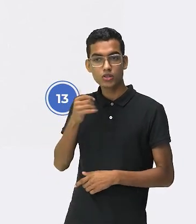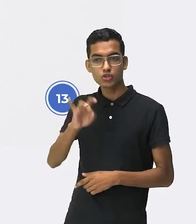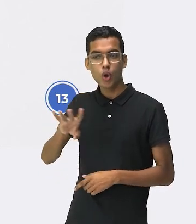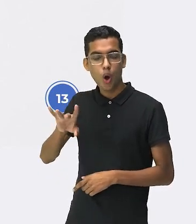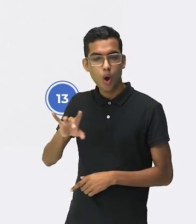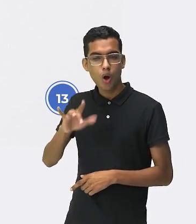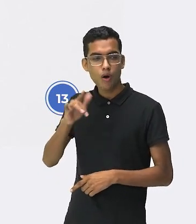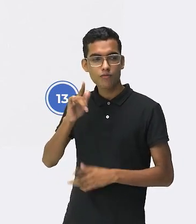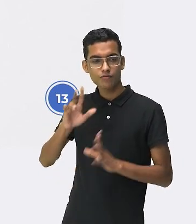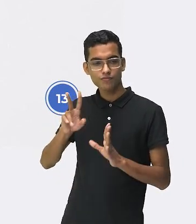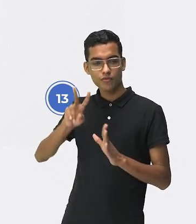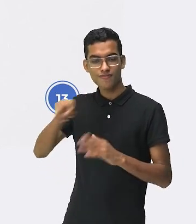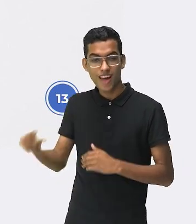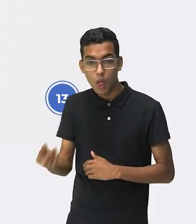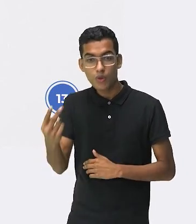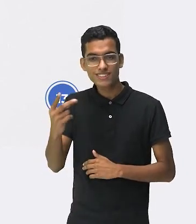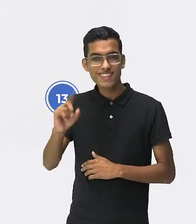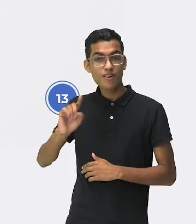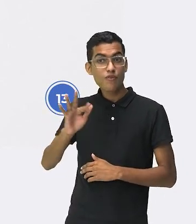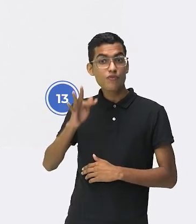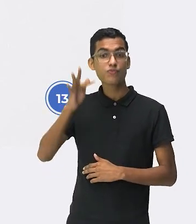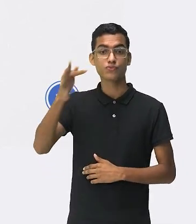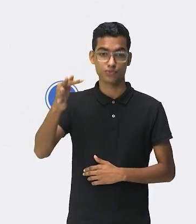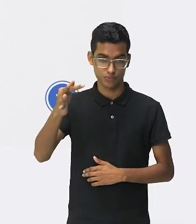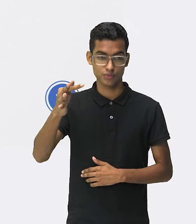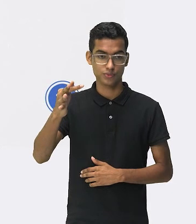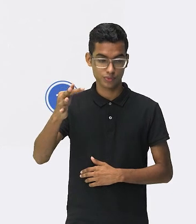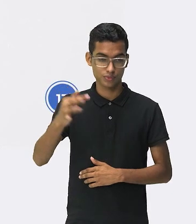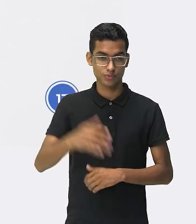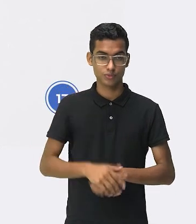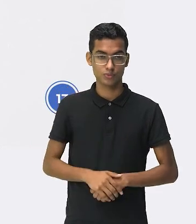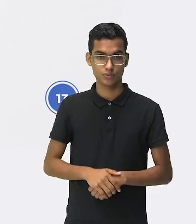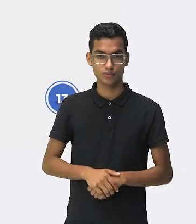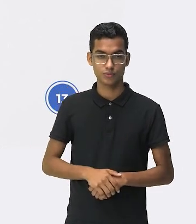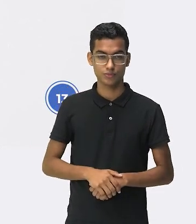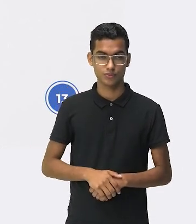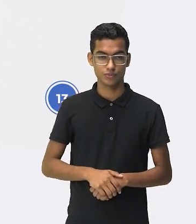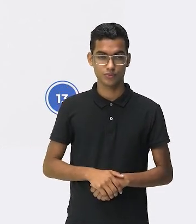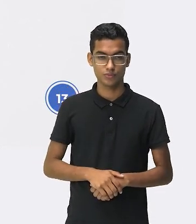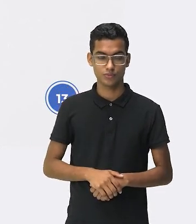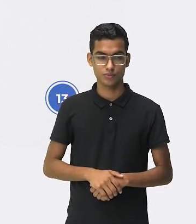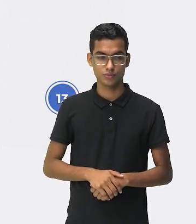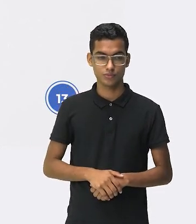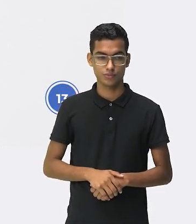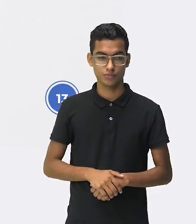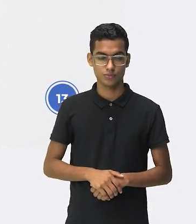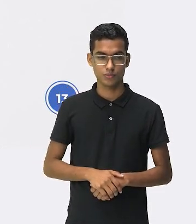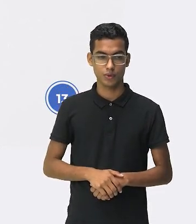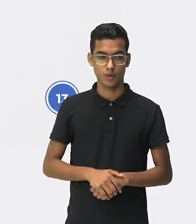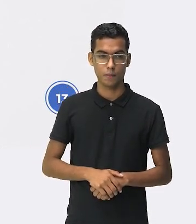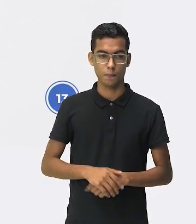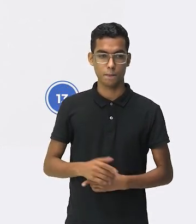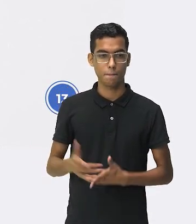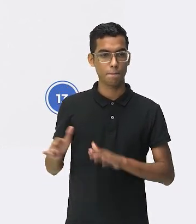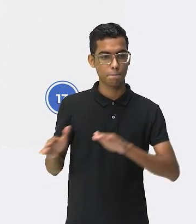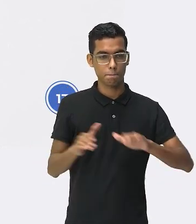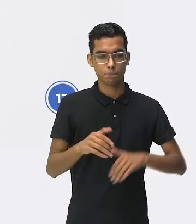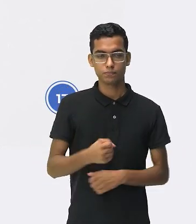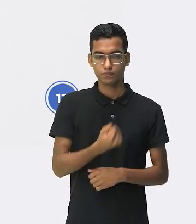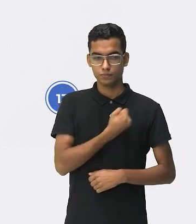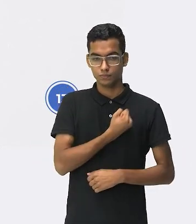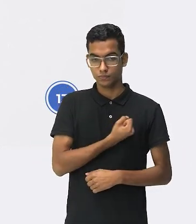tá bom? Quarta afirmativa, as mulheres são menos competitivas do que os homens nas diversas